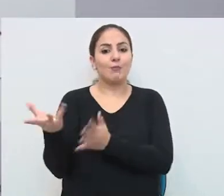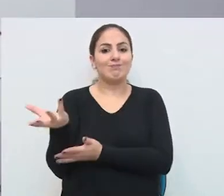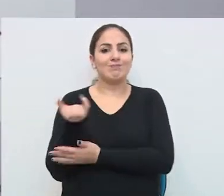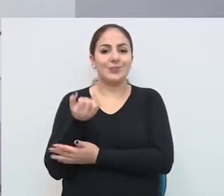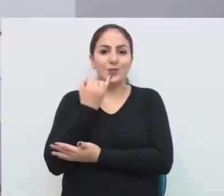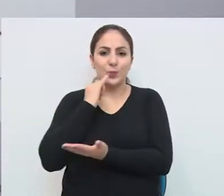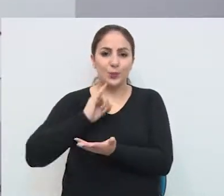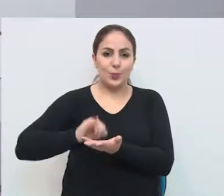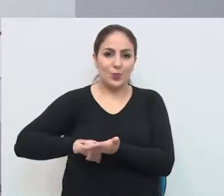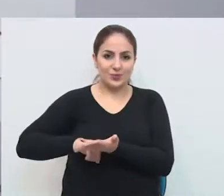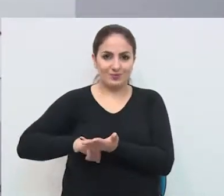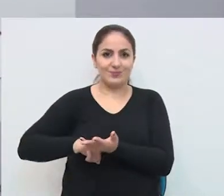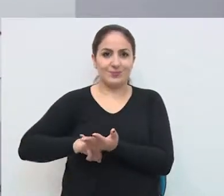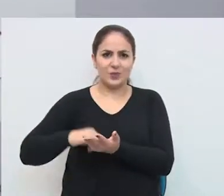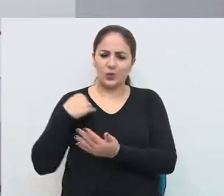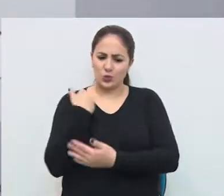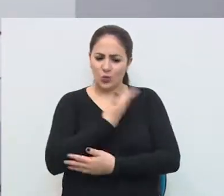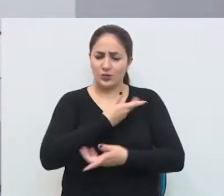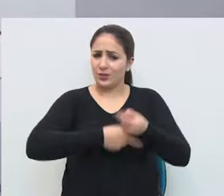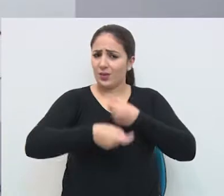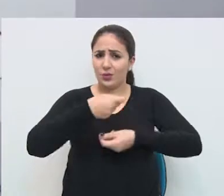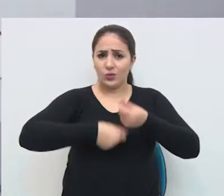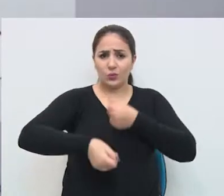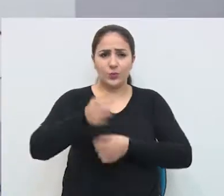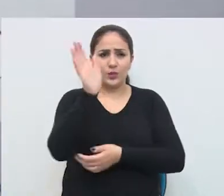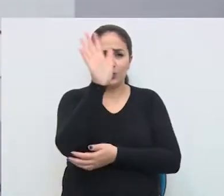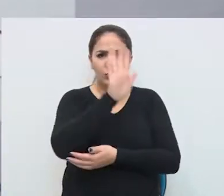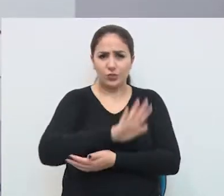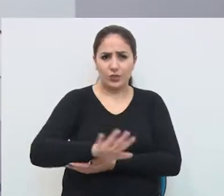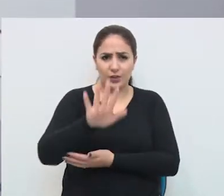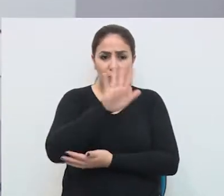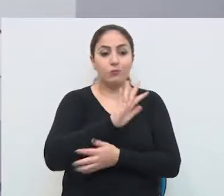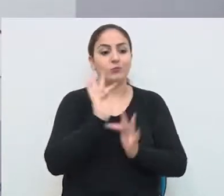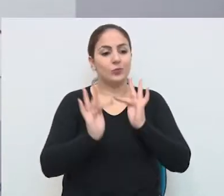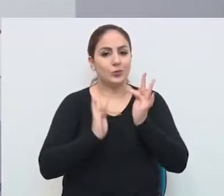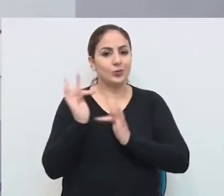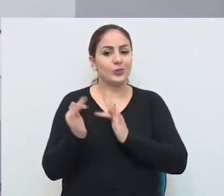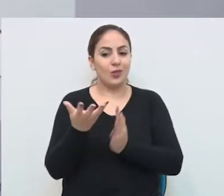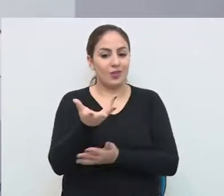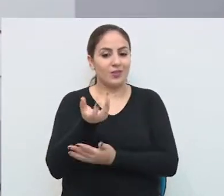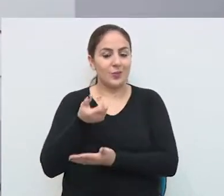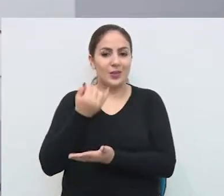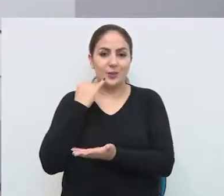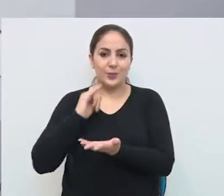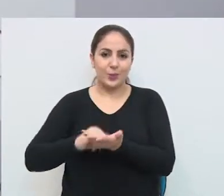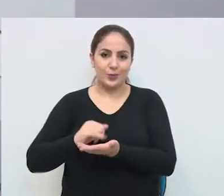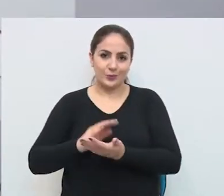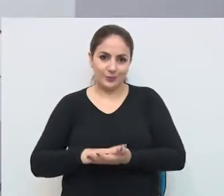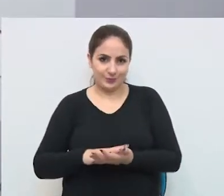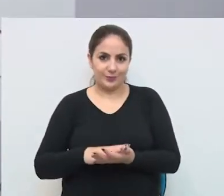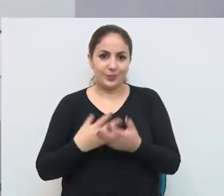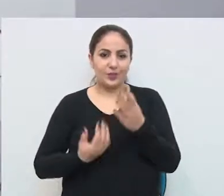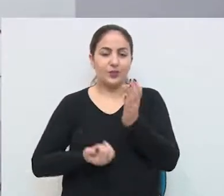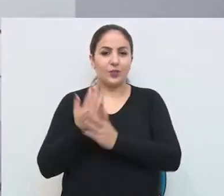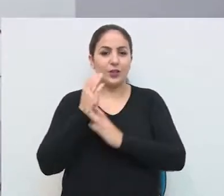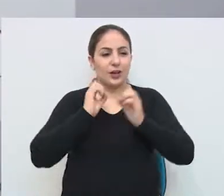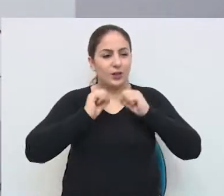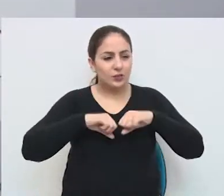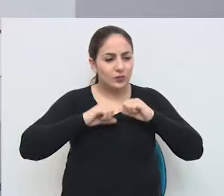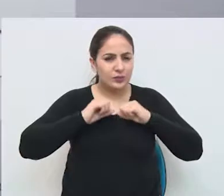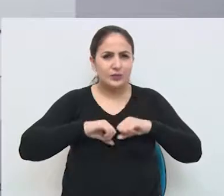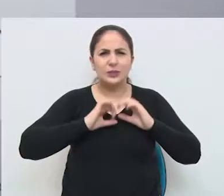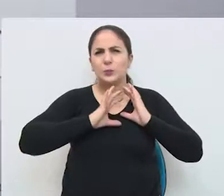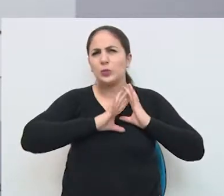a arrecadação de impostos. Né? A nossa economia inteira, né, funciona em cima disso. Foi criado todo um